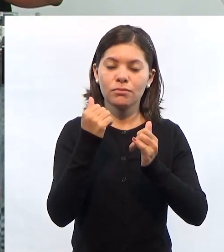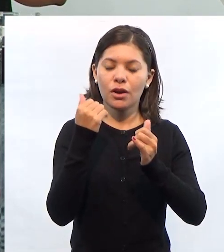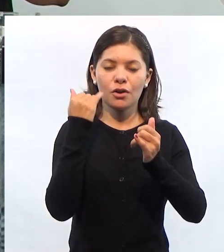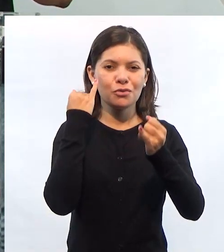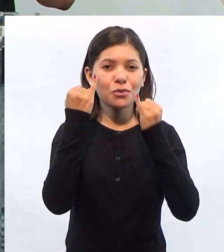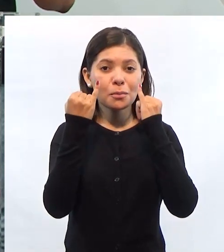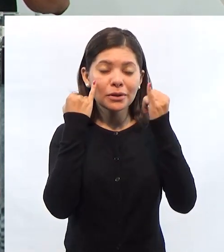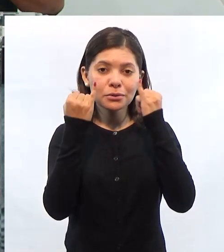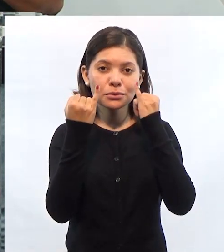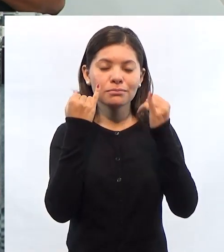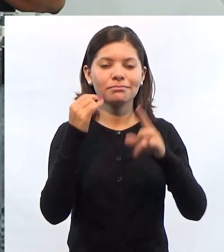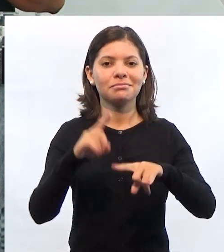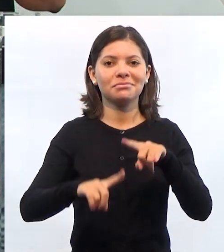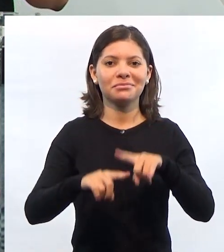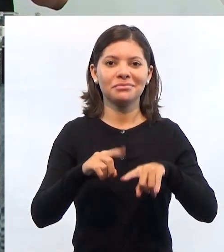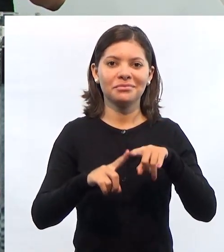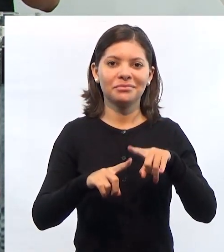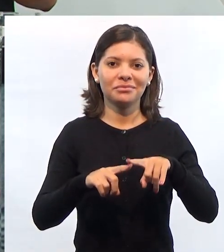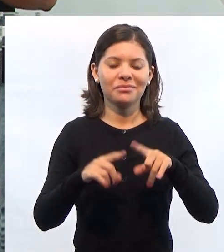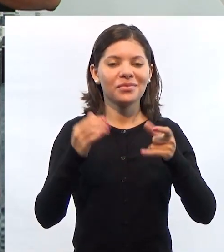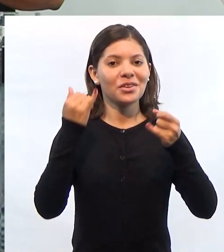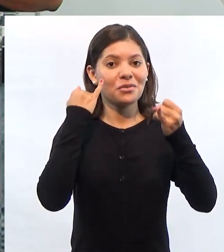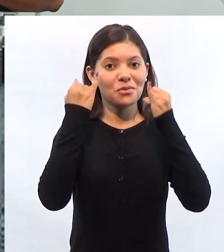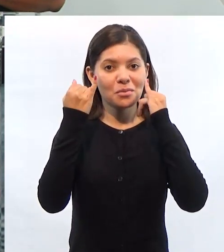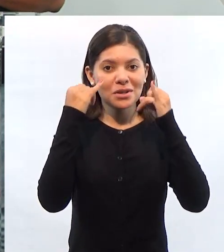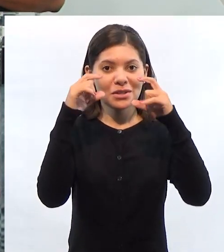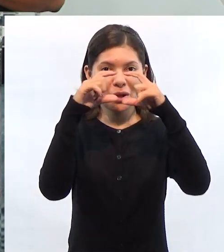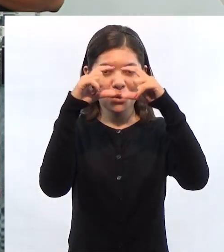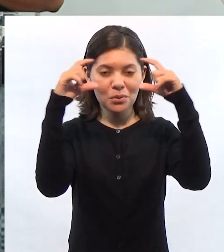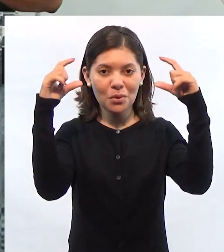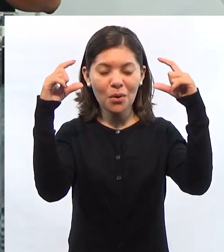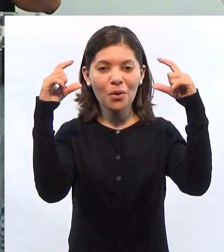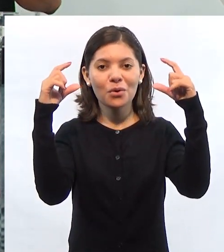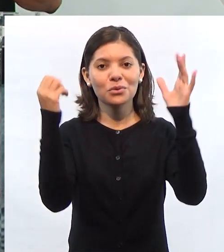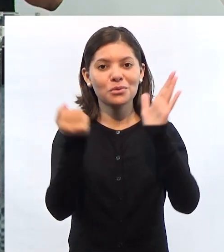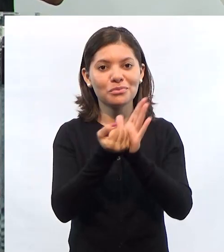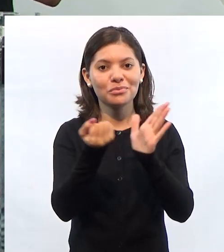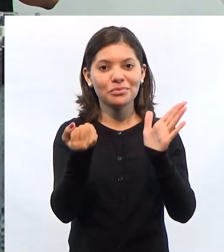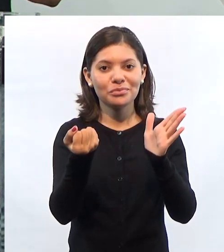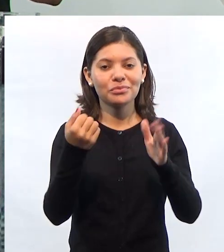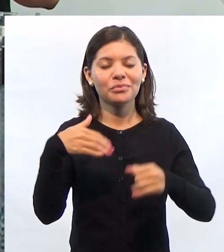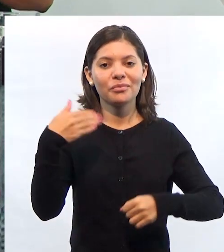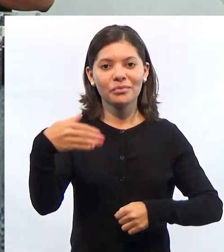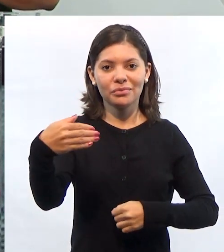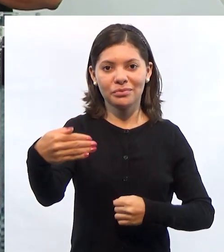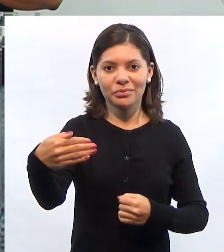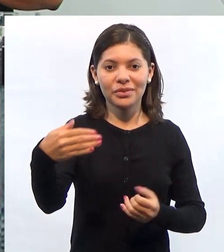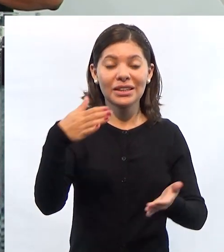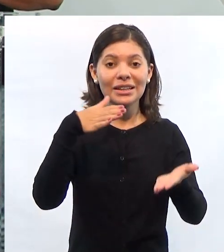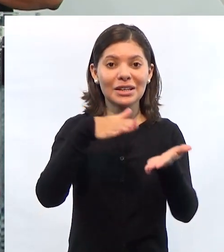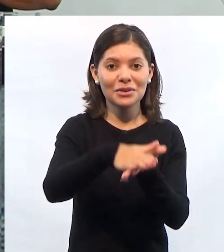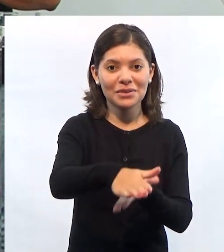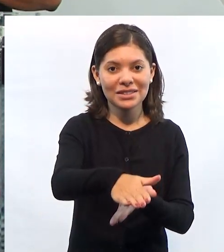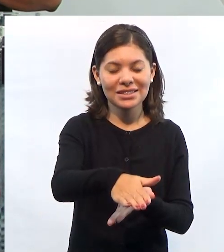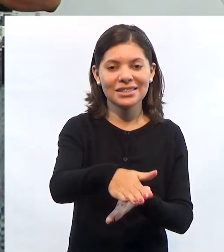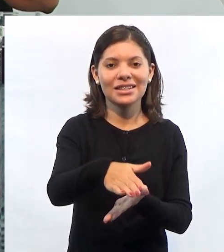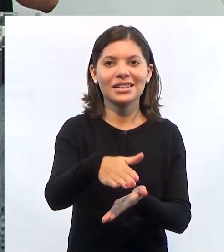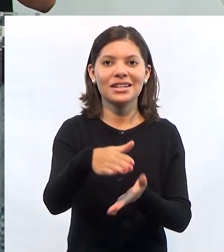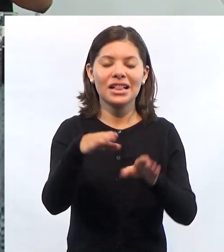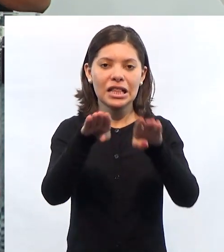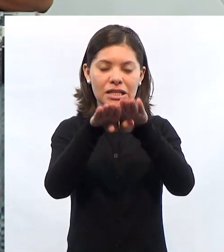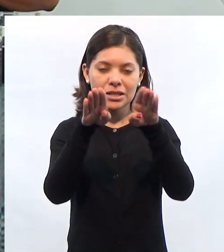do produto as informações do rótulo E durante essa etapa de impressão